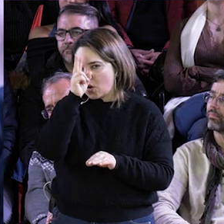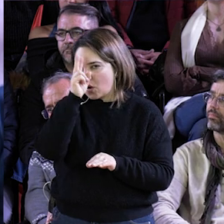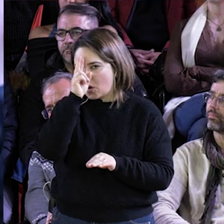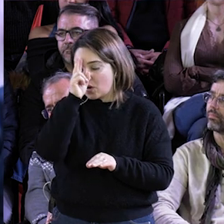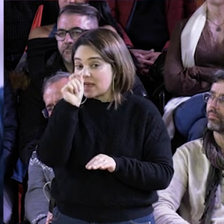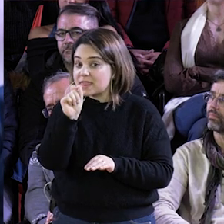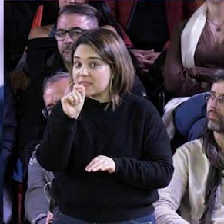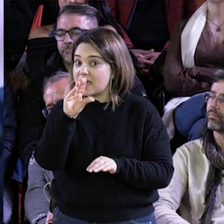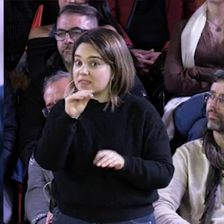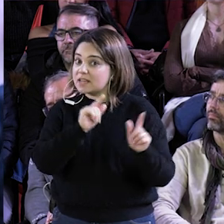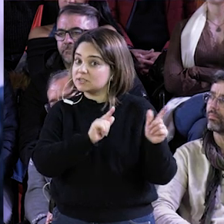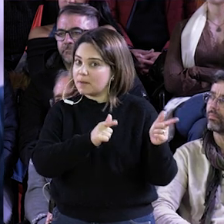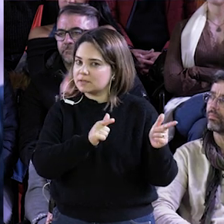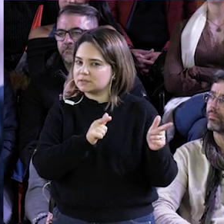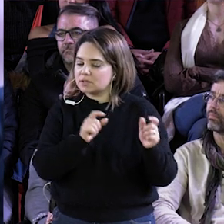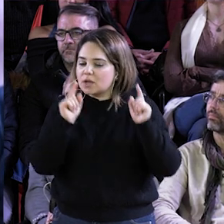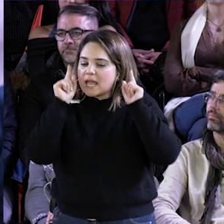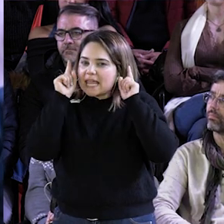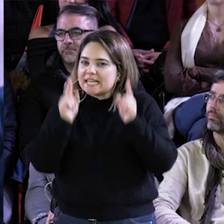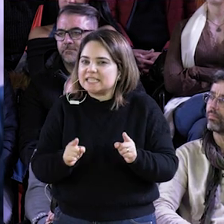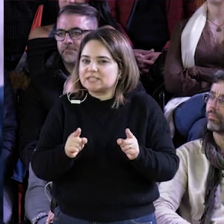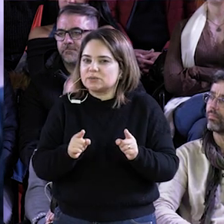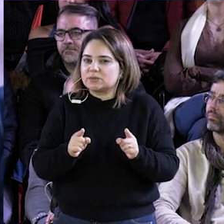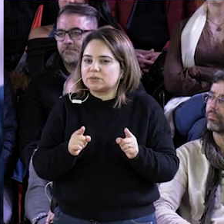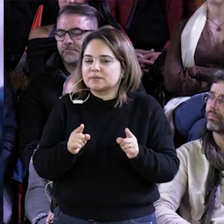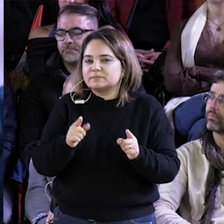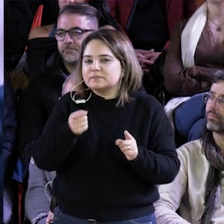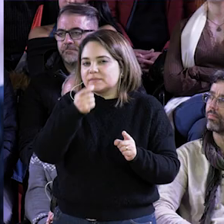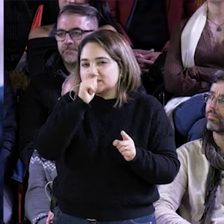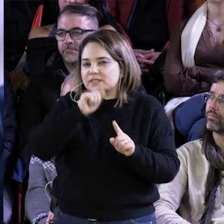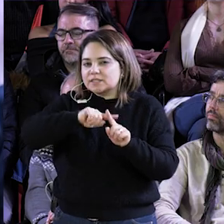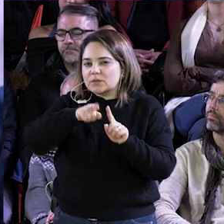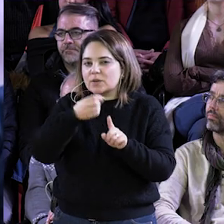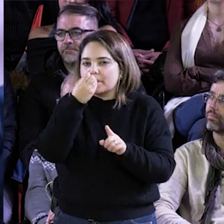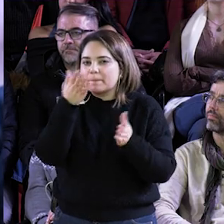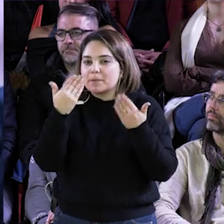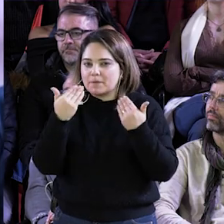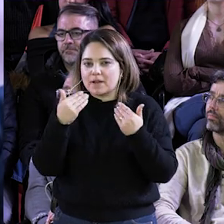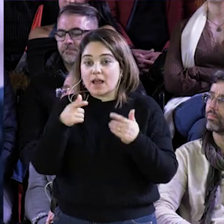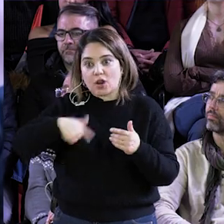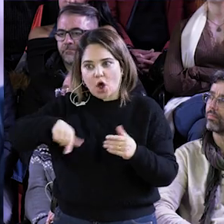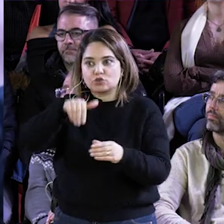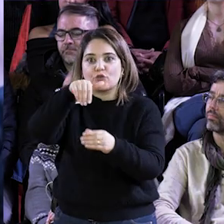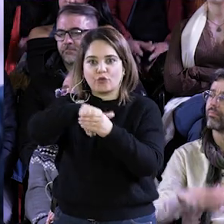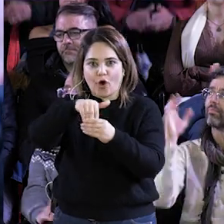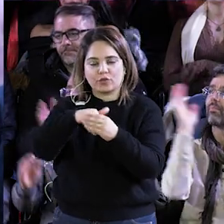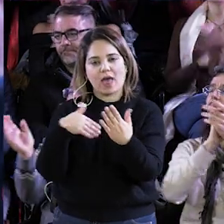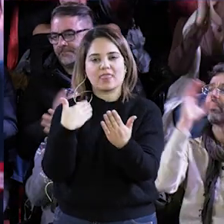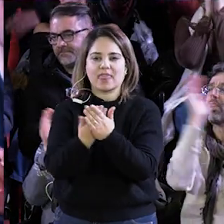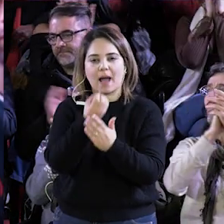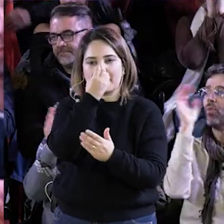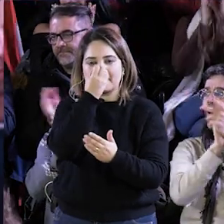no próximo dia 10 de março, o início de uma estação fecunda. Façamos então do nosso voto profunda primavera.